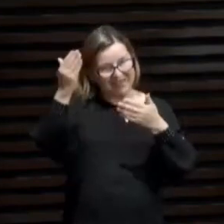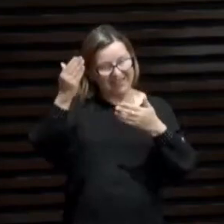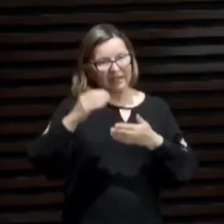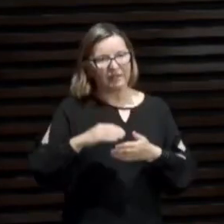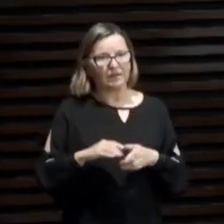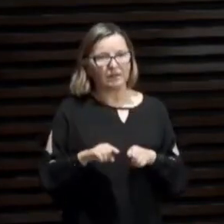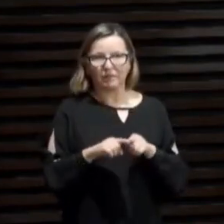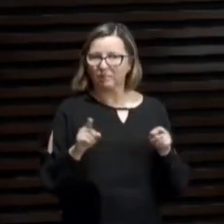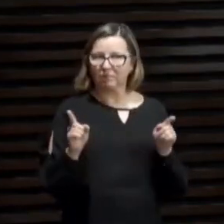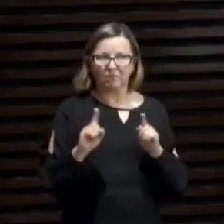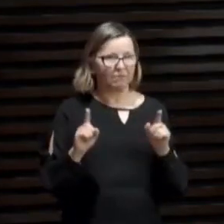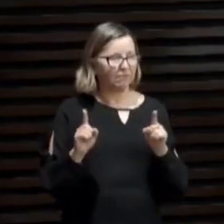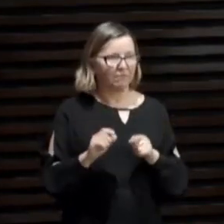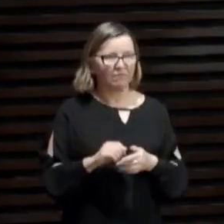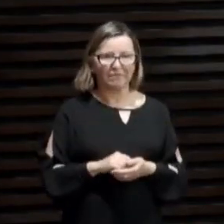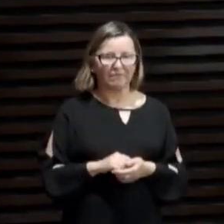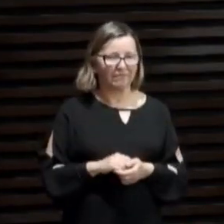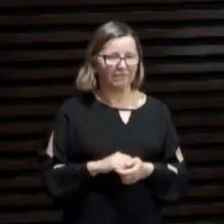Mas não foi isso que aconteceu.